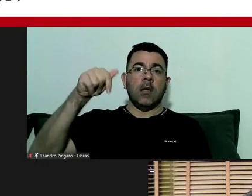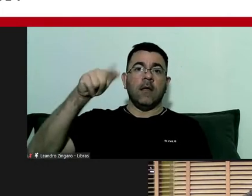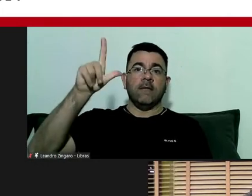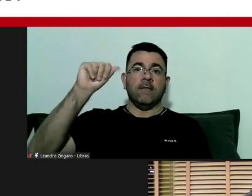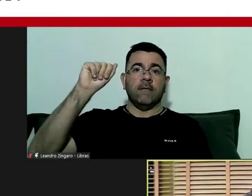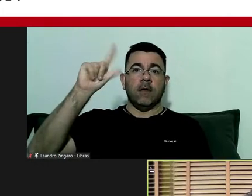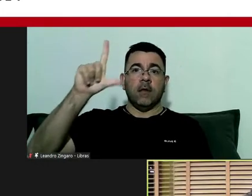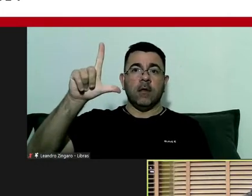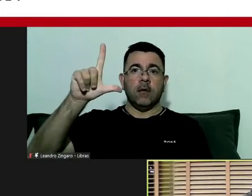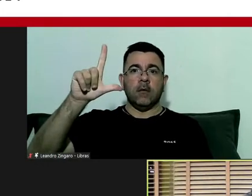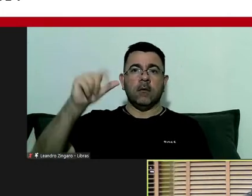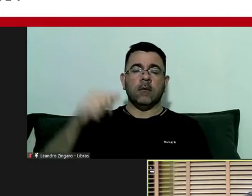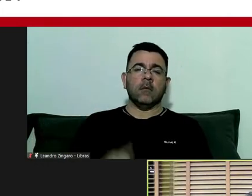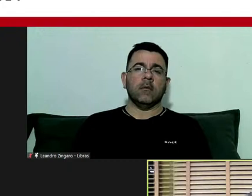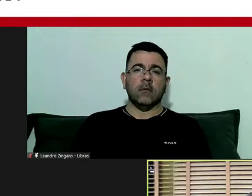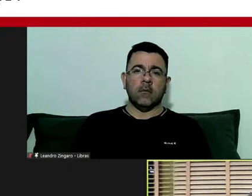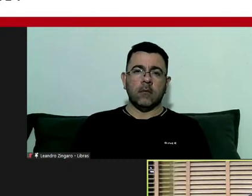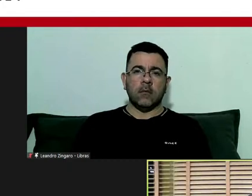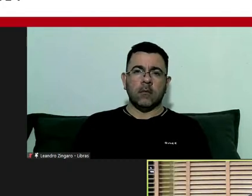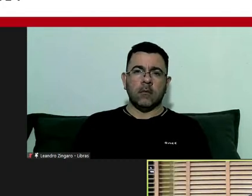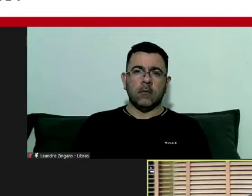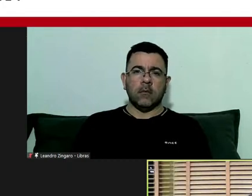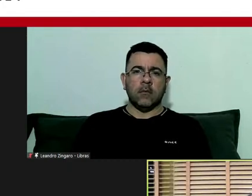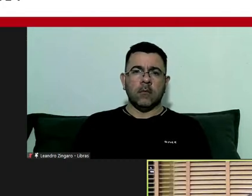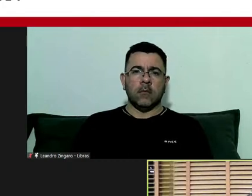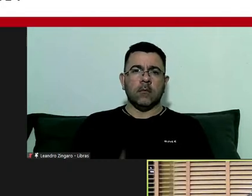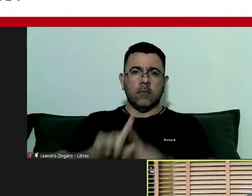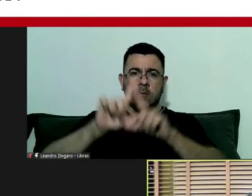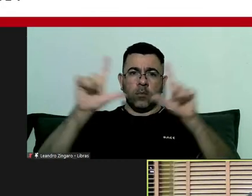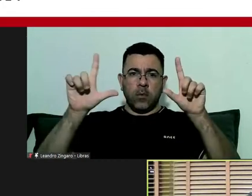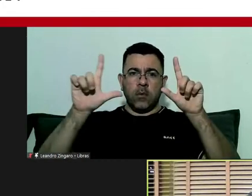autoriza bota a câmera de Rafael